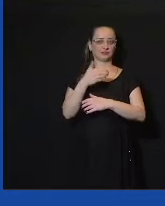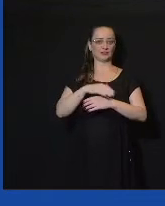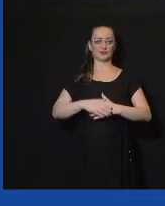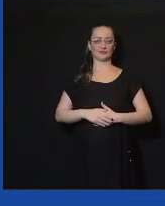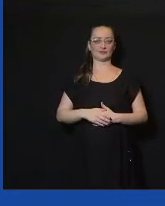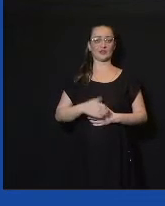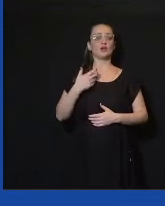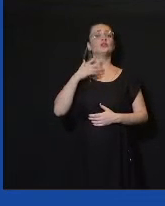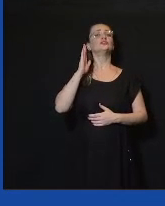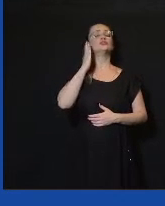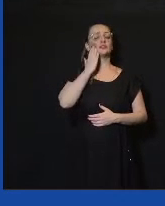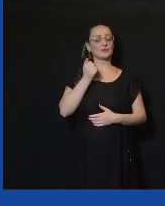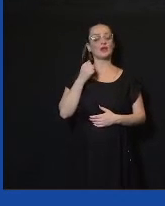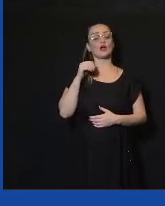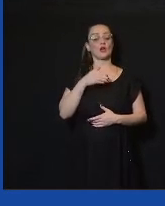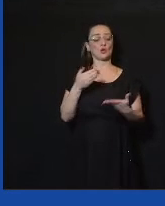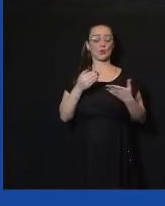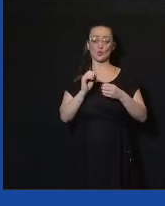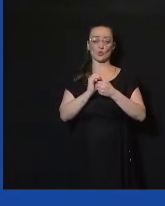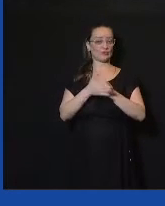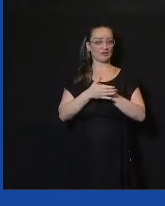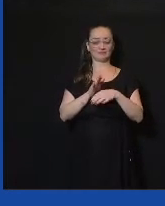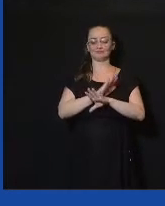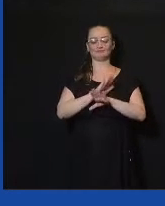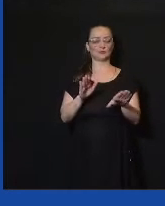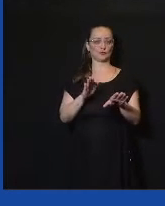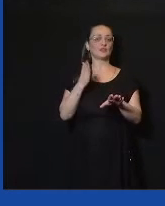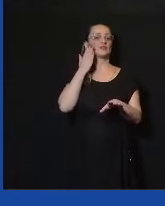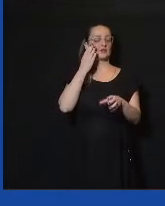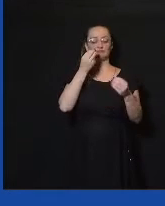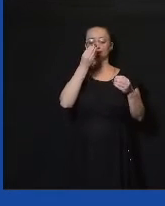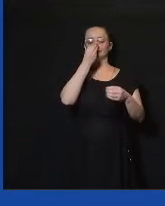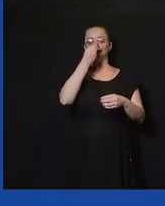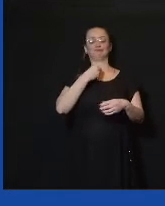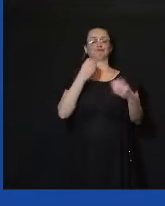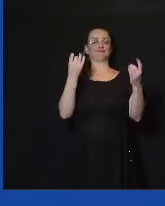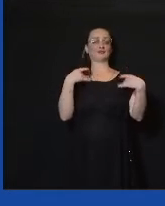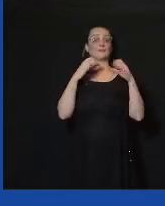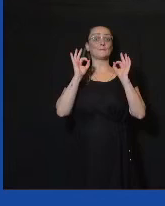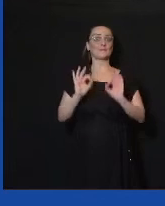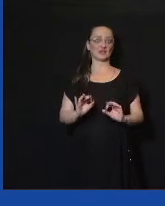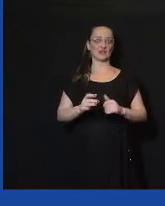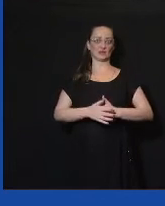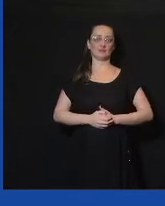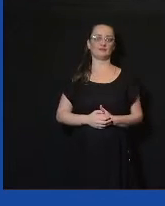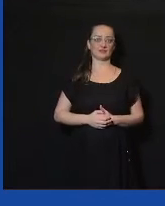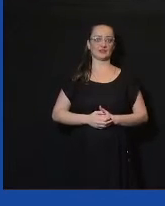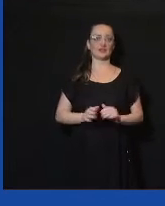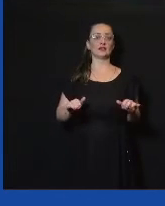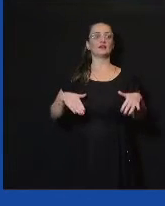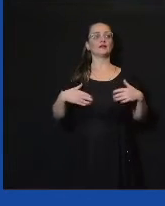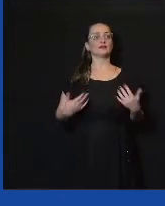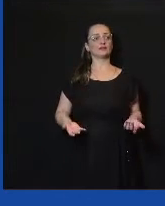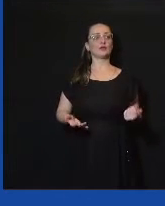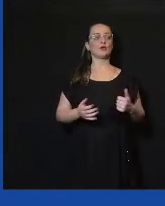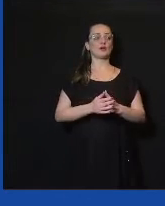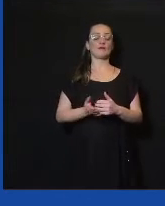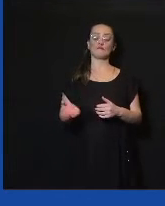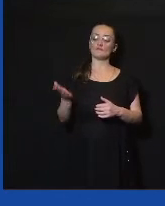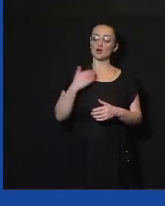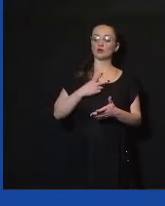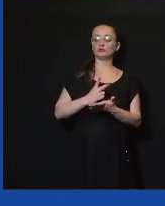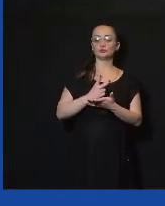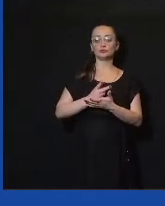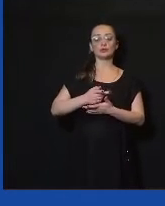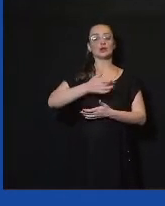tinha certeza que com o Covid acabou, a gente ia ser esquecido. Então foi a questão de vamos manter as pessoas